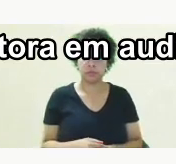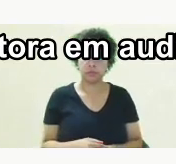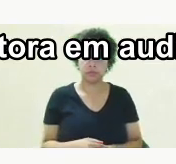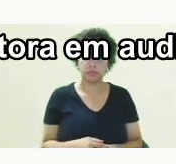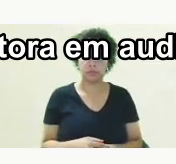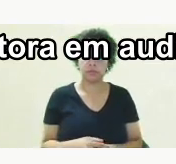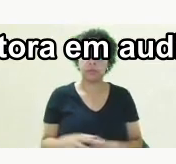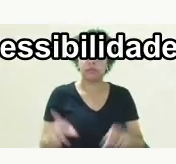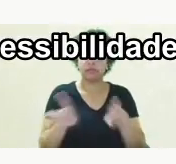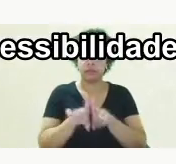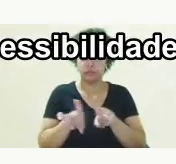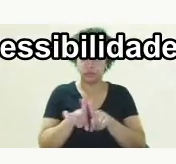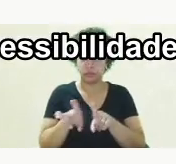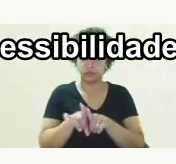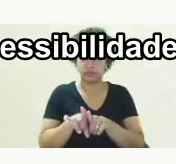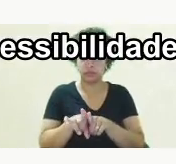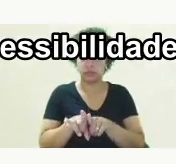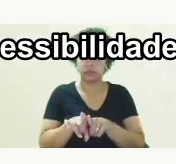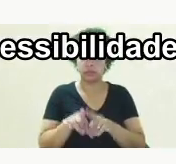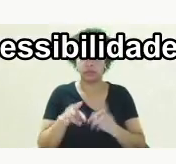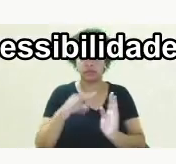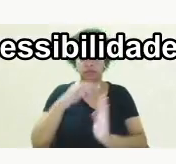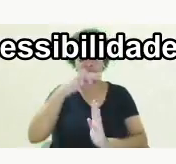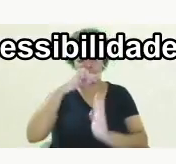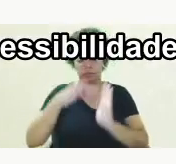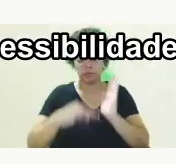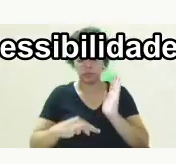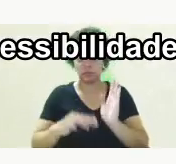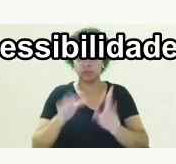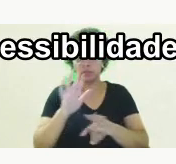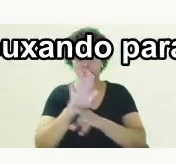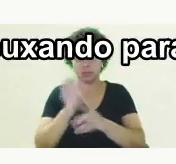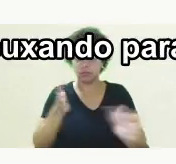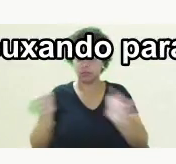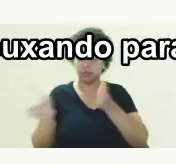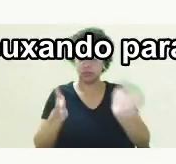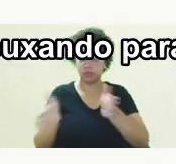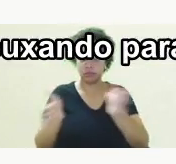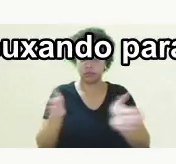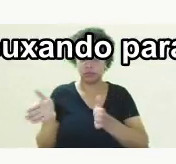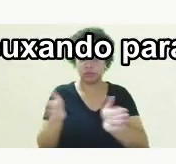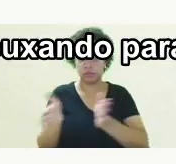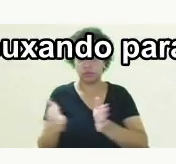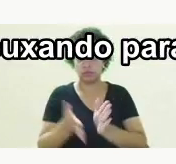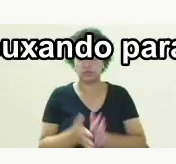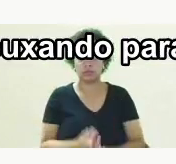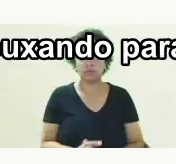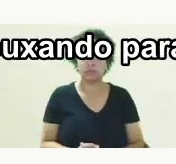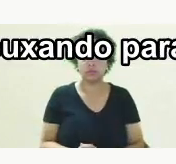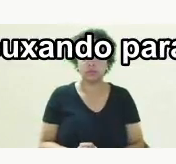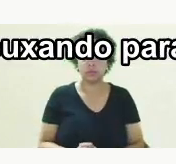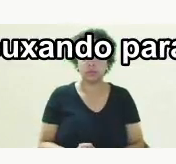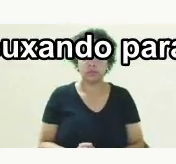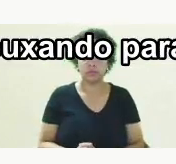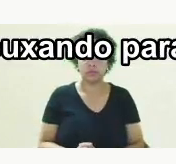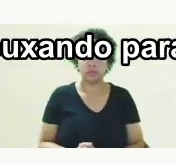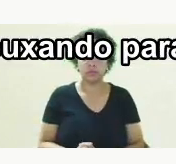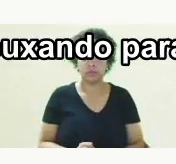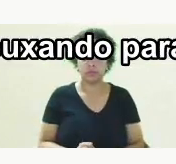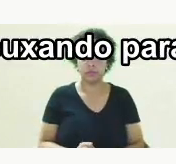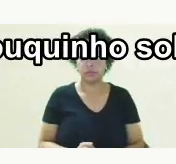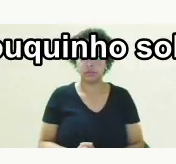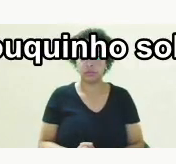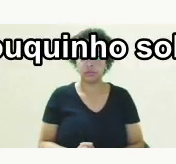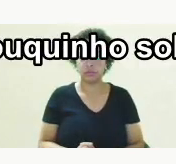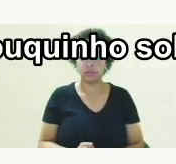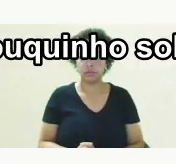consultora em acessibilidade, em audiodescrição, né? Em acessibilidade. Tudo na mesma área aí, puxando para o